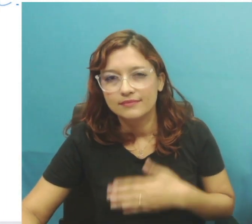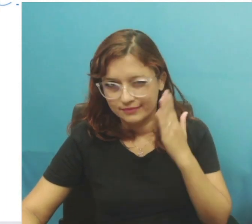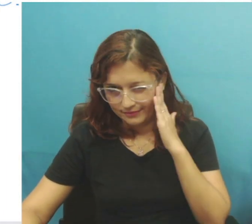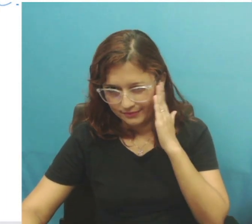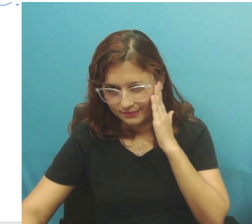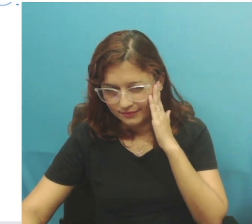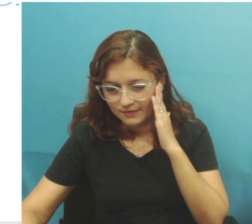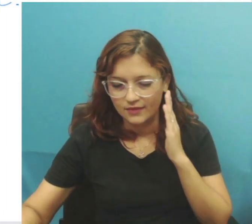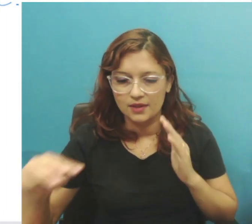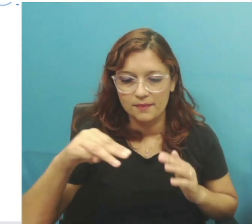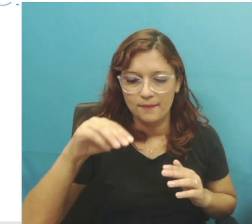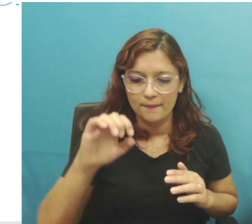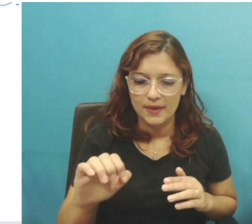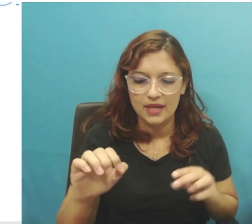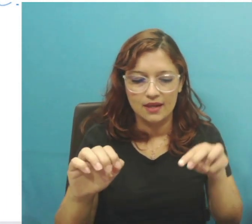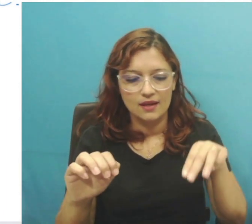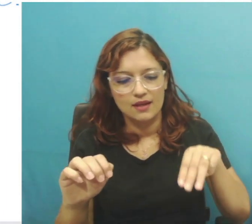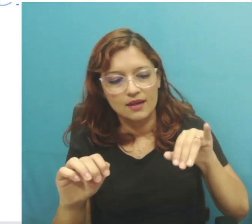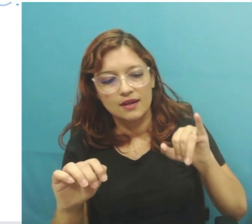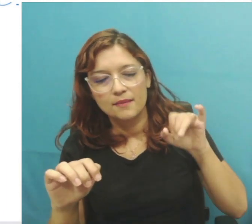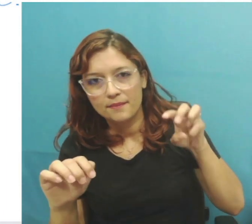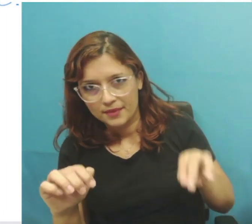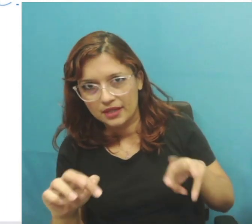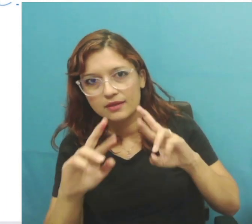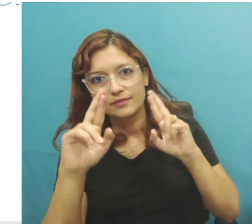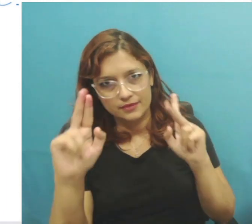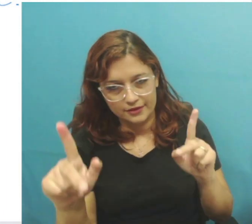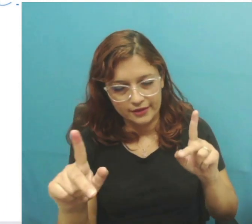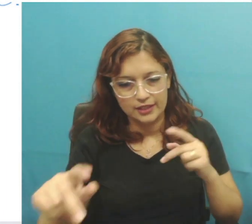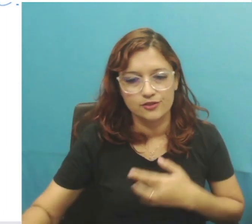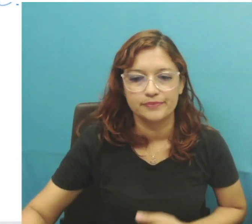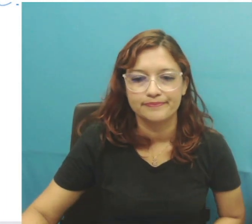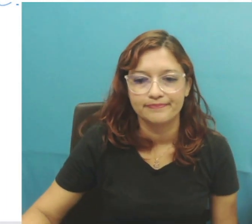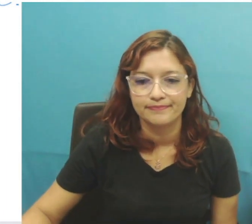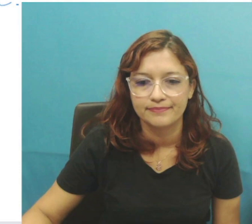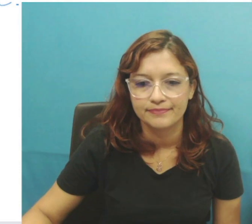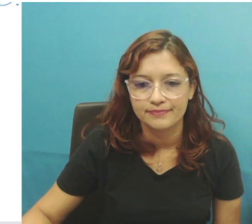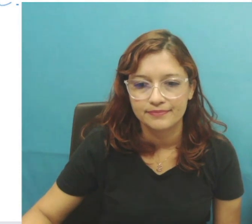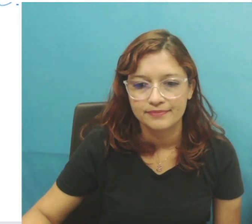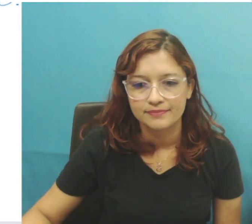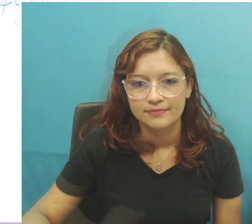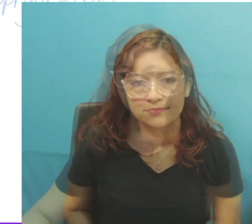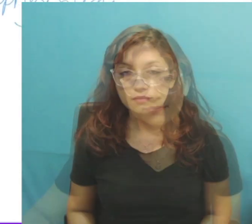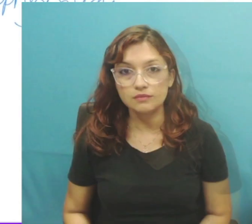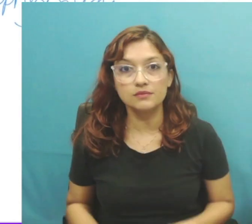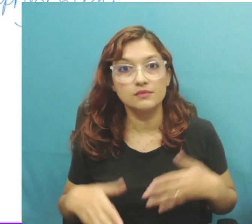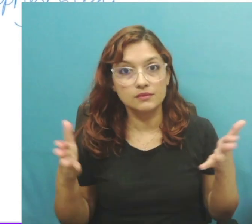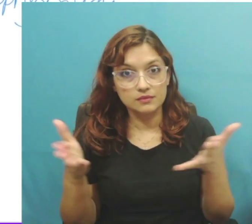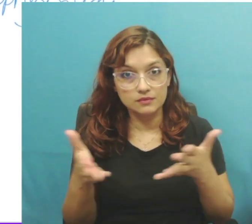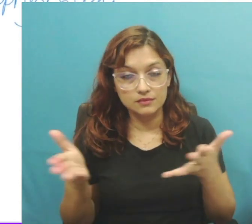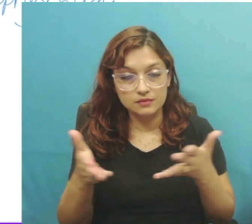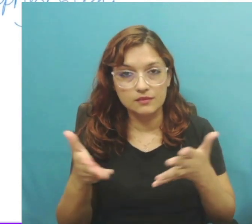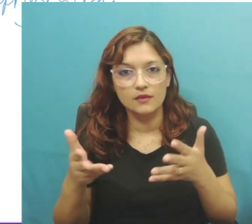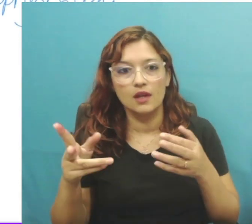pronomes. Entendeu? Me e mim são diferentes.